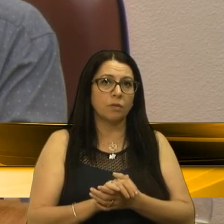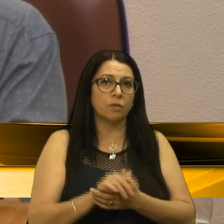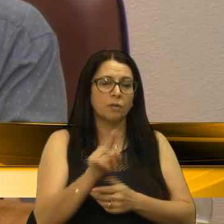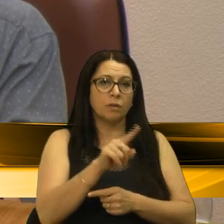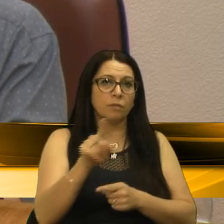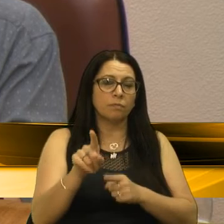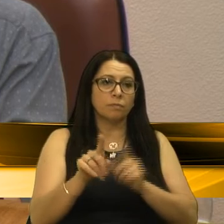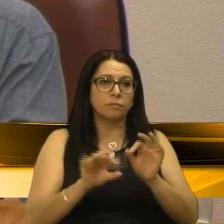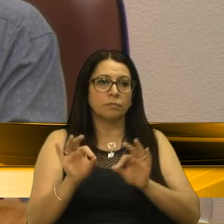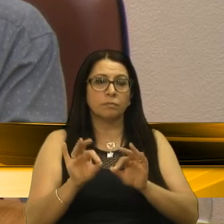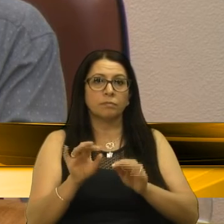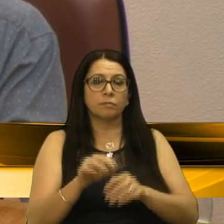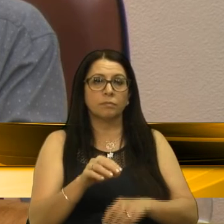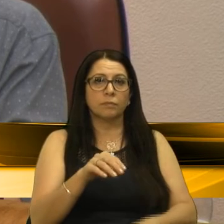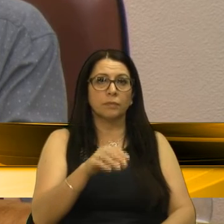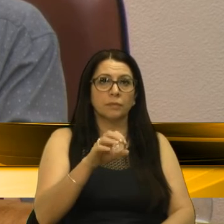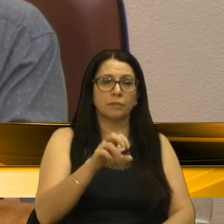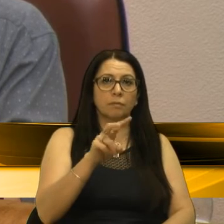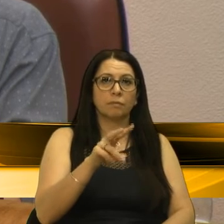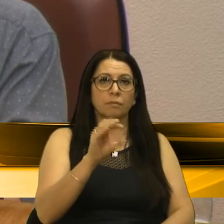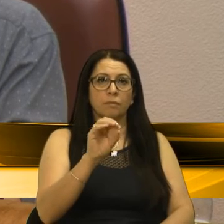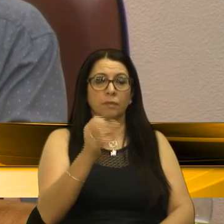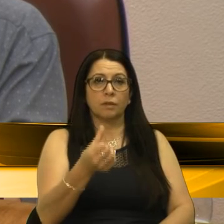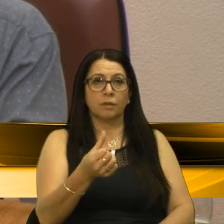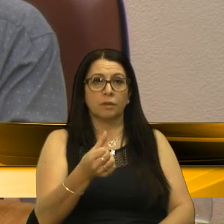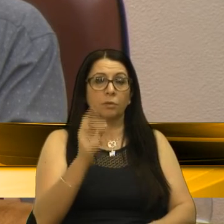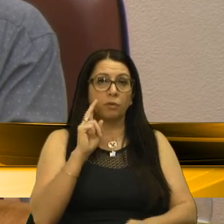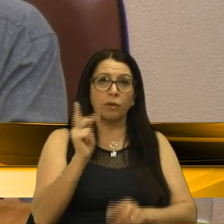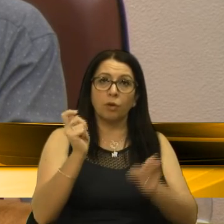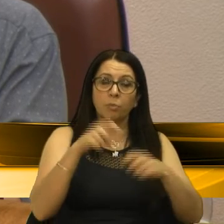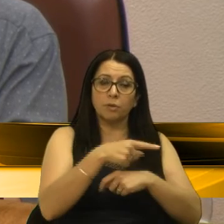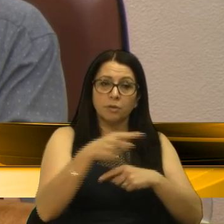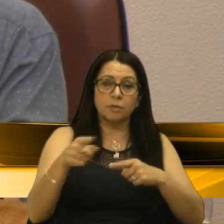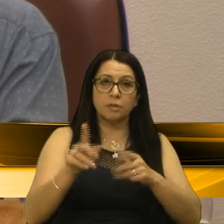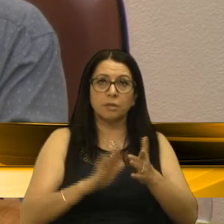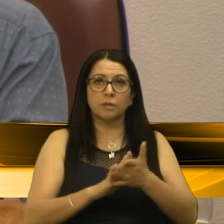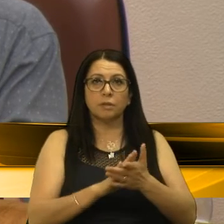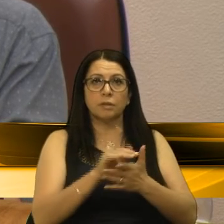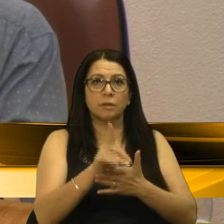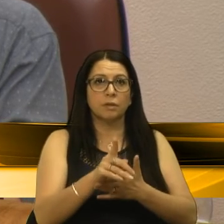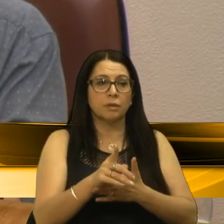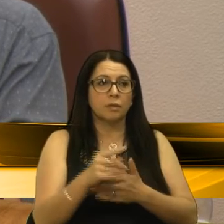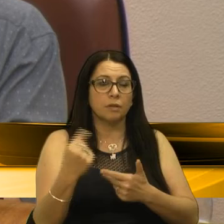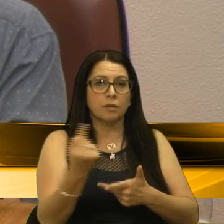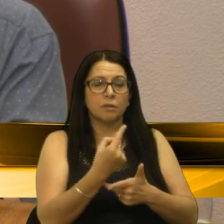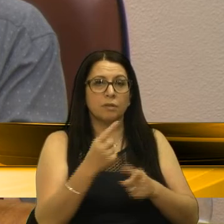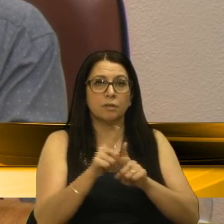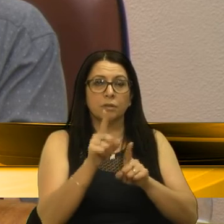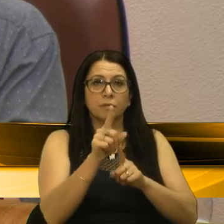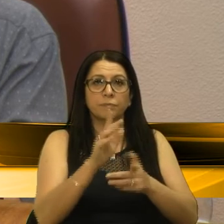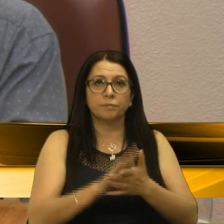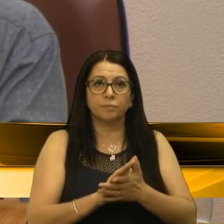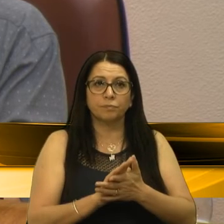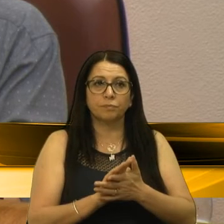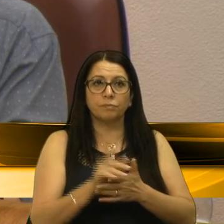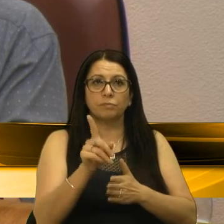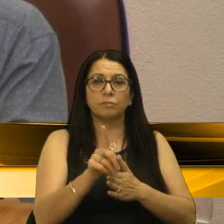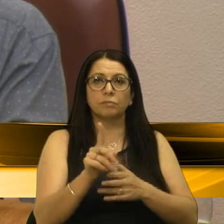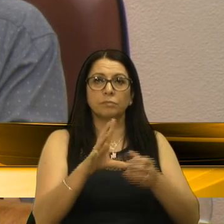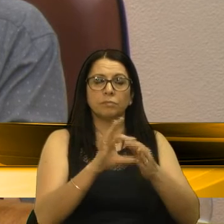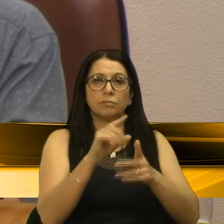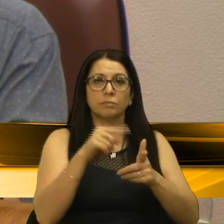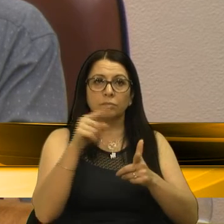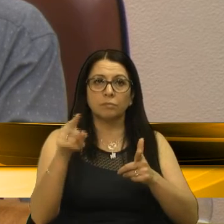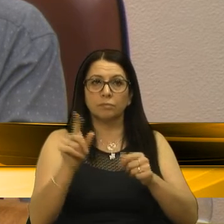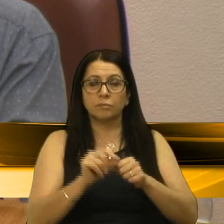na emenda do EV 06 buscam alargar a competência da Justiça Federal, atraindo a esta esfera no Poder Judiciário a deliberação